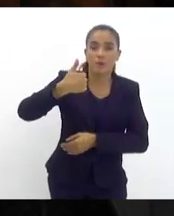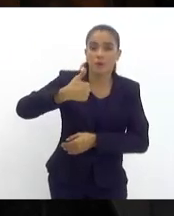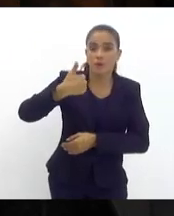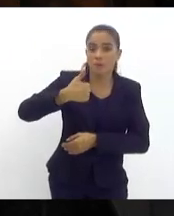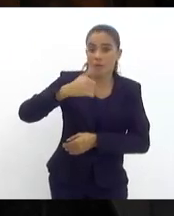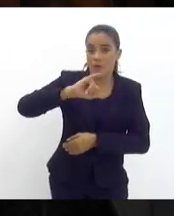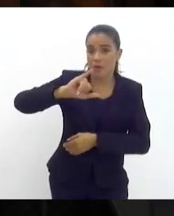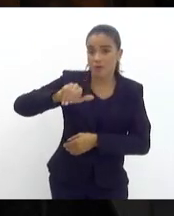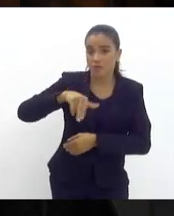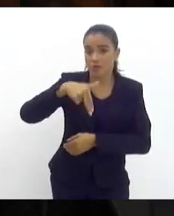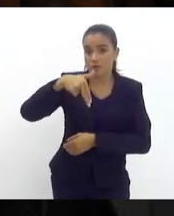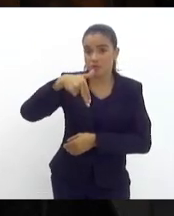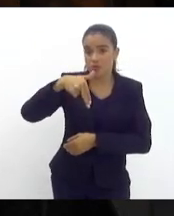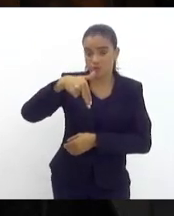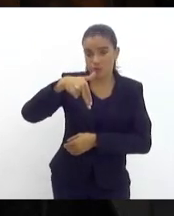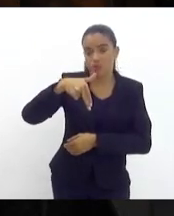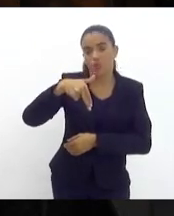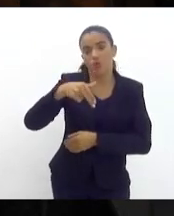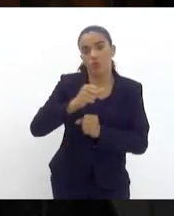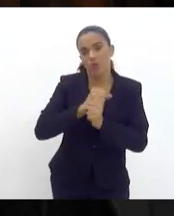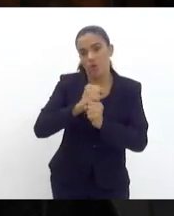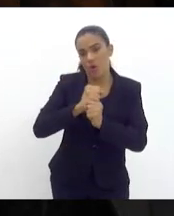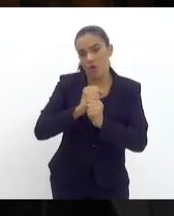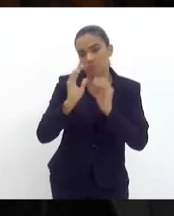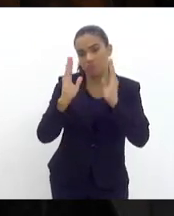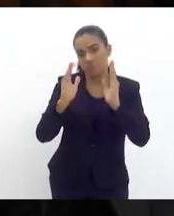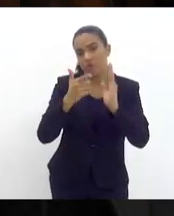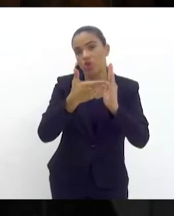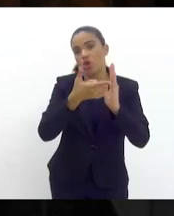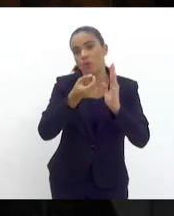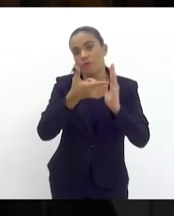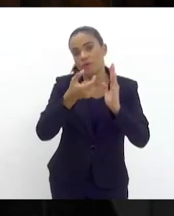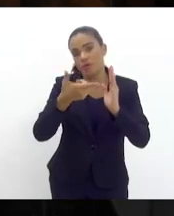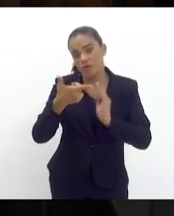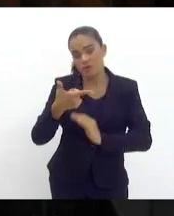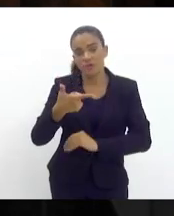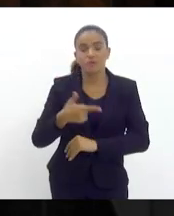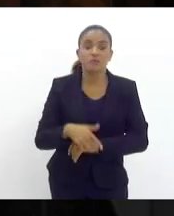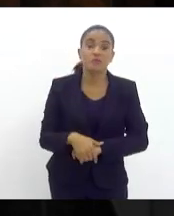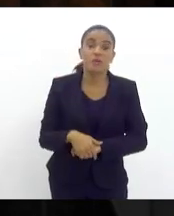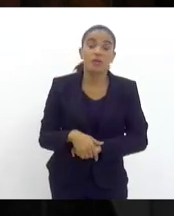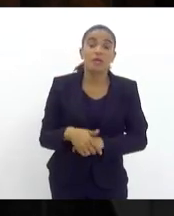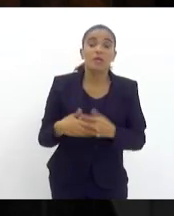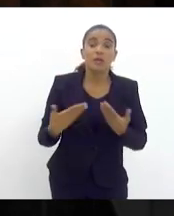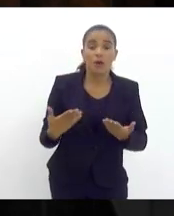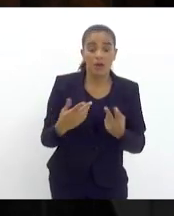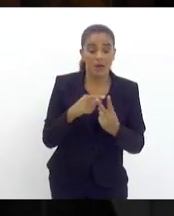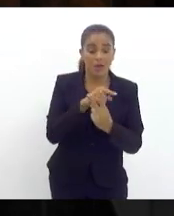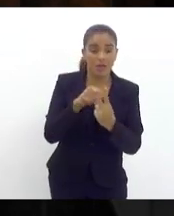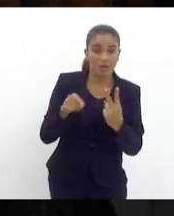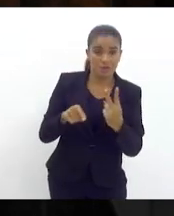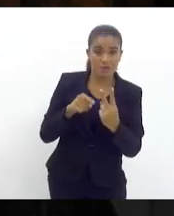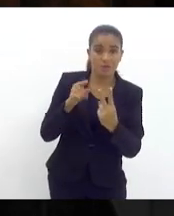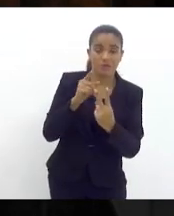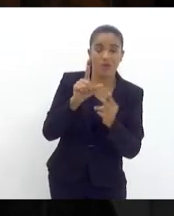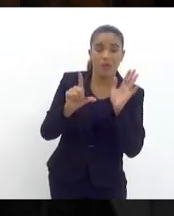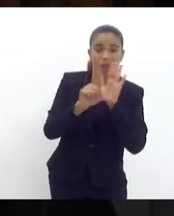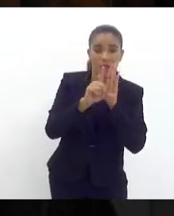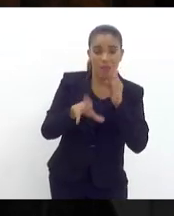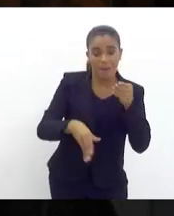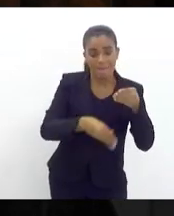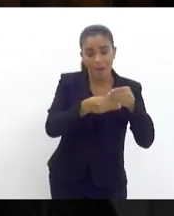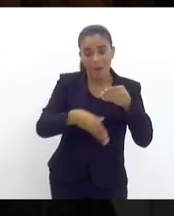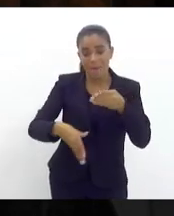de Junho deste ano de 2022 essas duas leis complementares